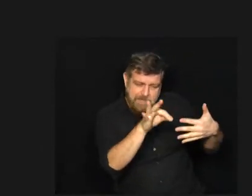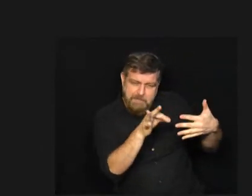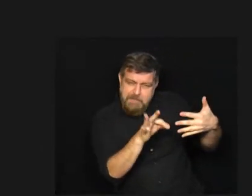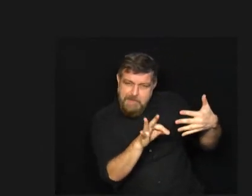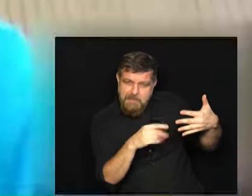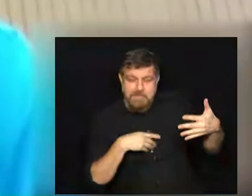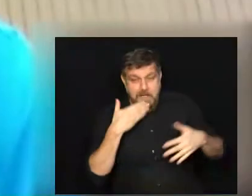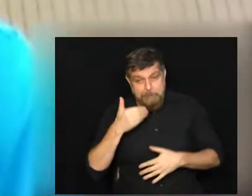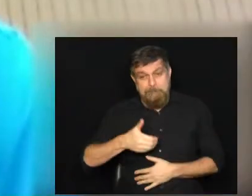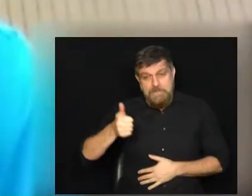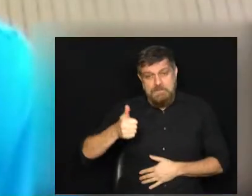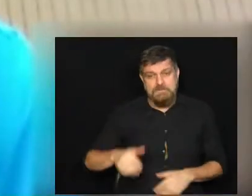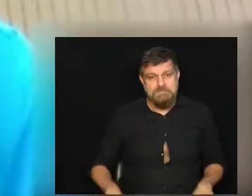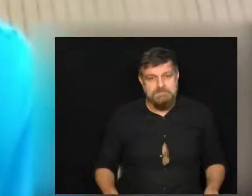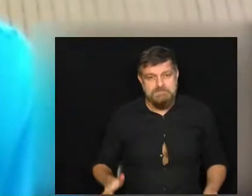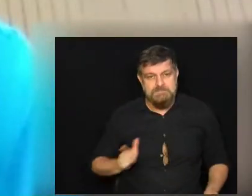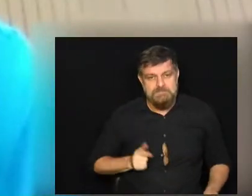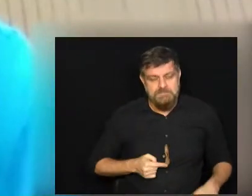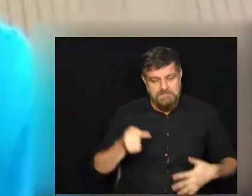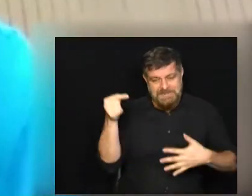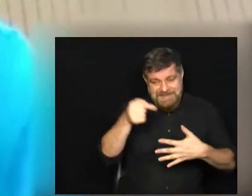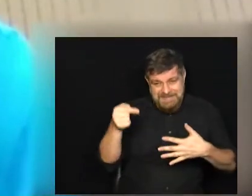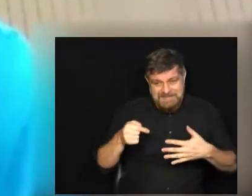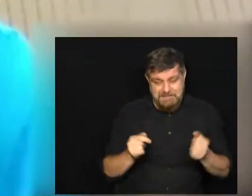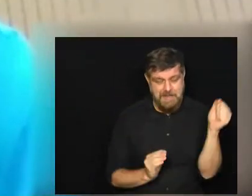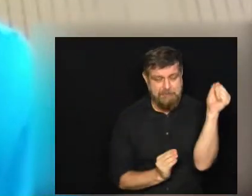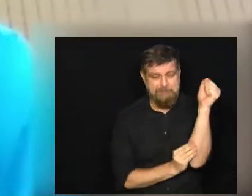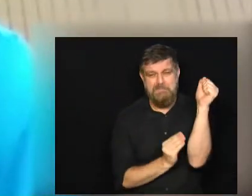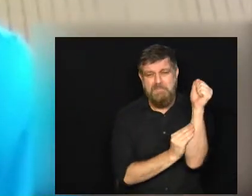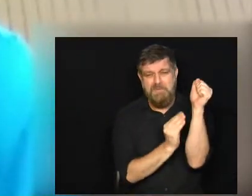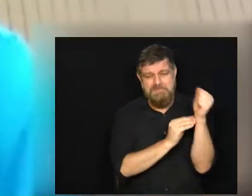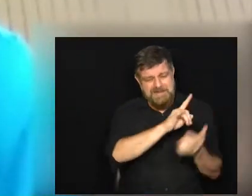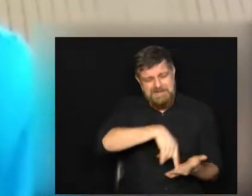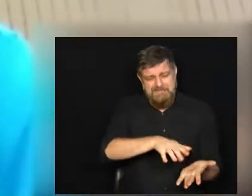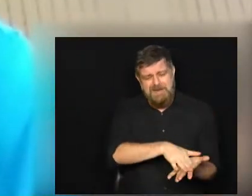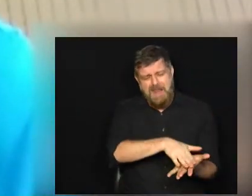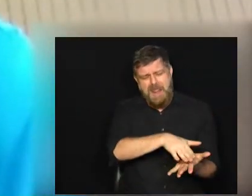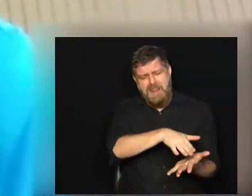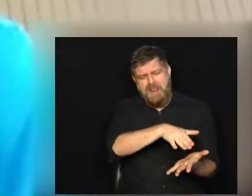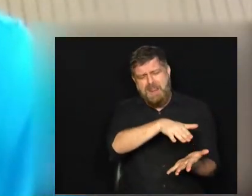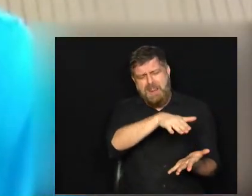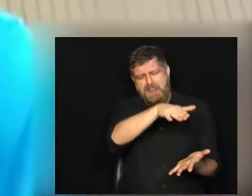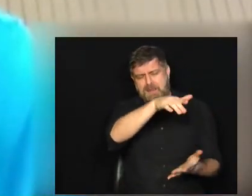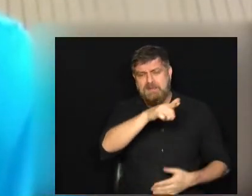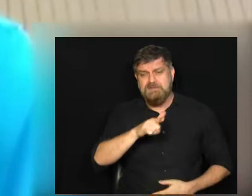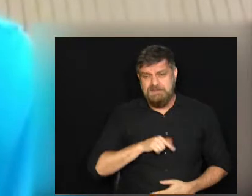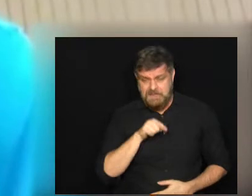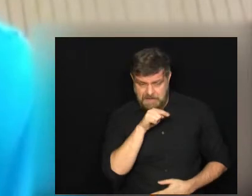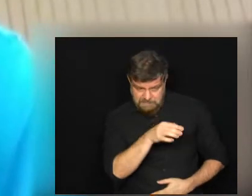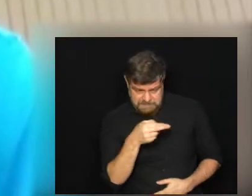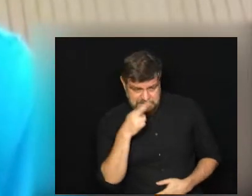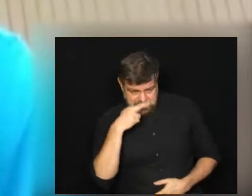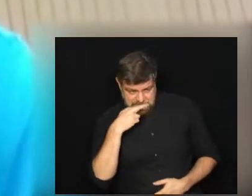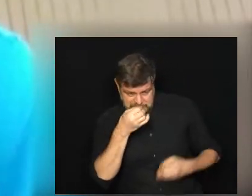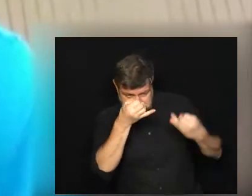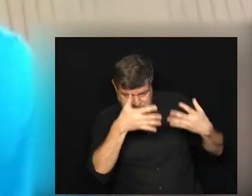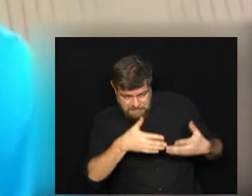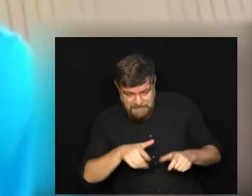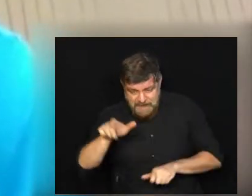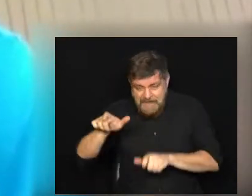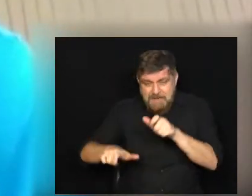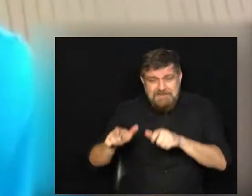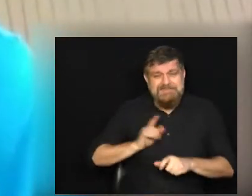de algum artigo. São questões burocráticas, como o senhor sugeriu aí e disse. As pessoas hoje elas têm uma